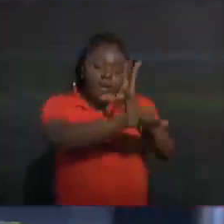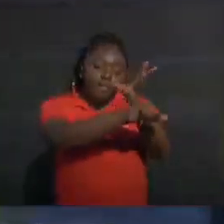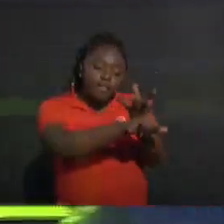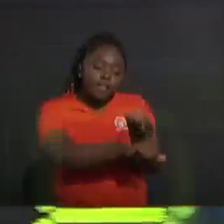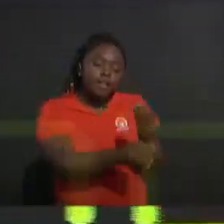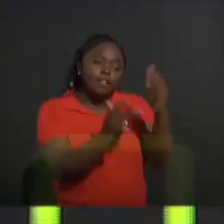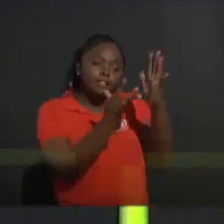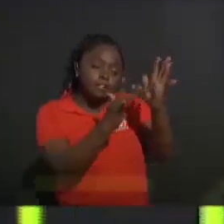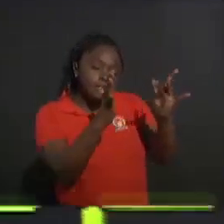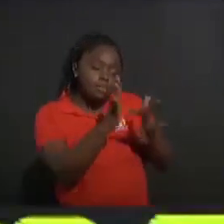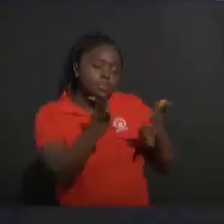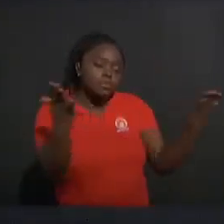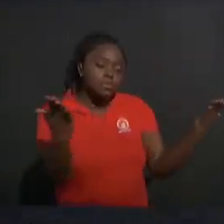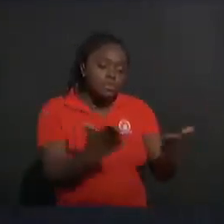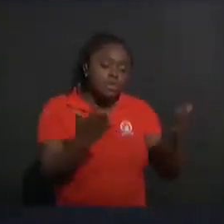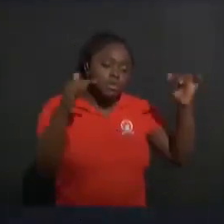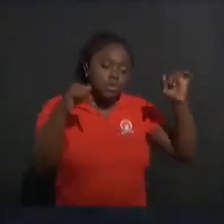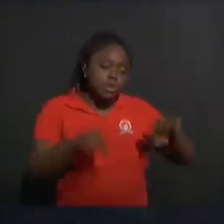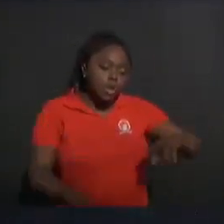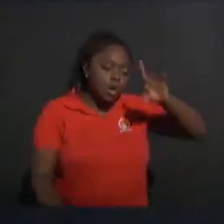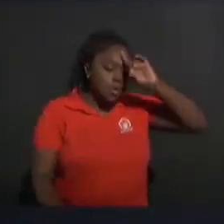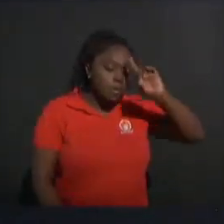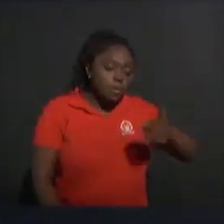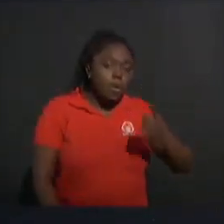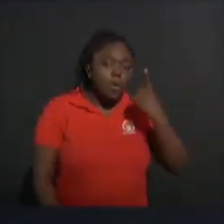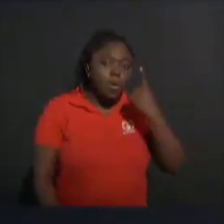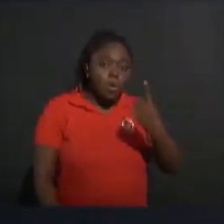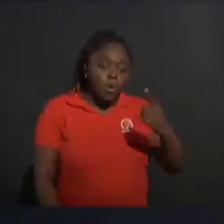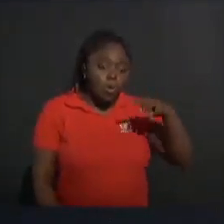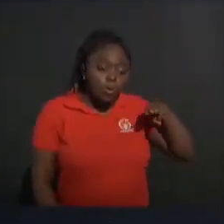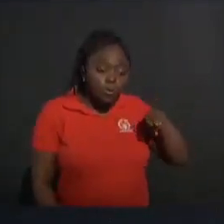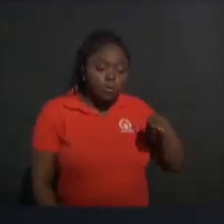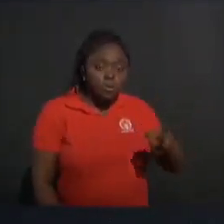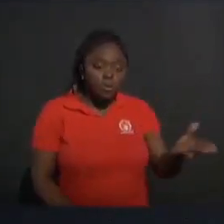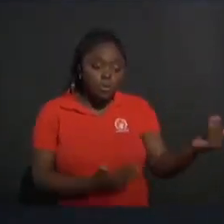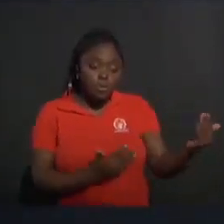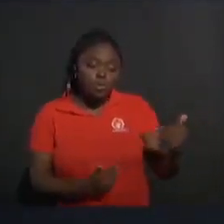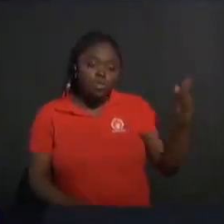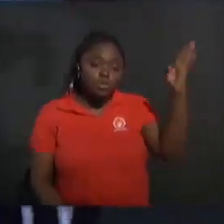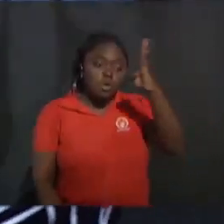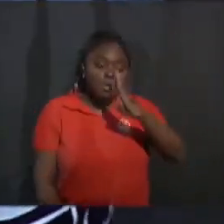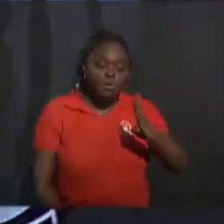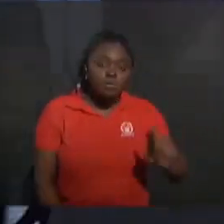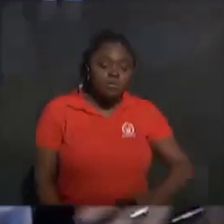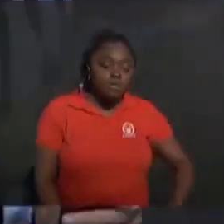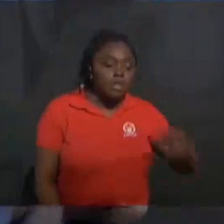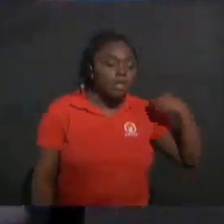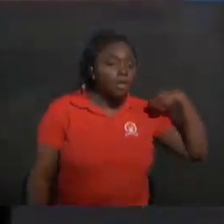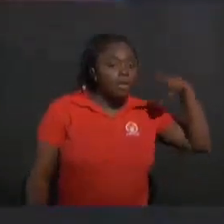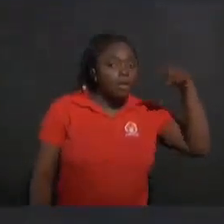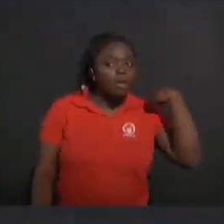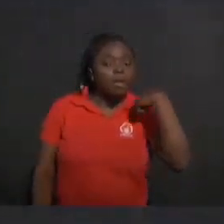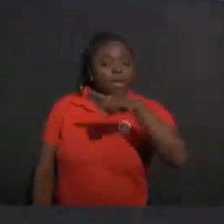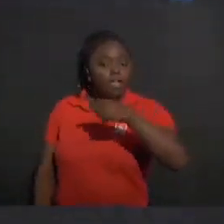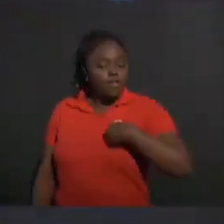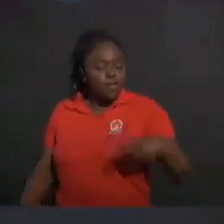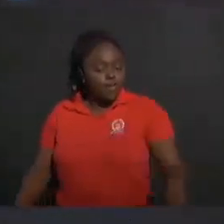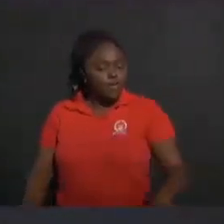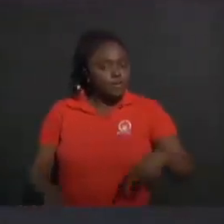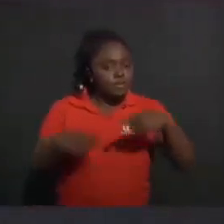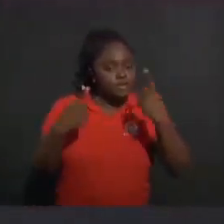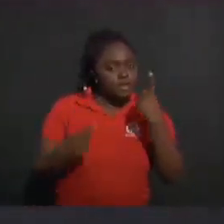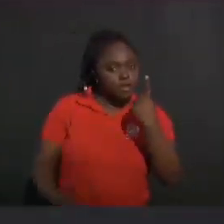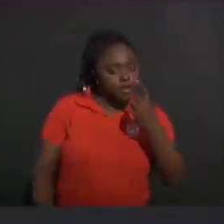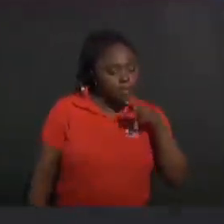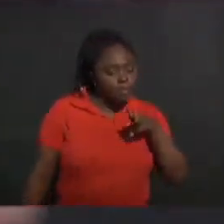está aqui hoje enviando 1 milhão de jovens brasileiros para o exterior. Eu desafio 1 milhão de jovens brasileiros a saírem do Brasil